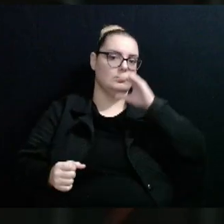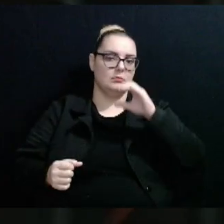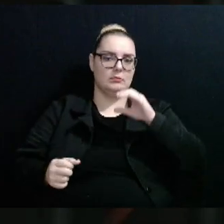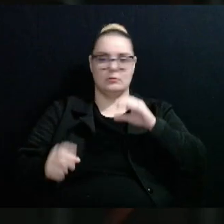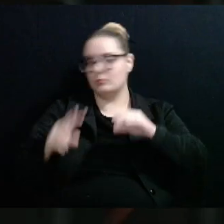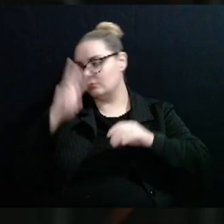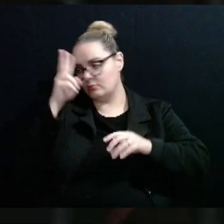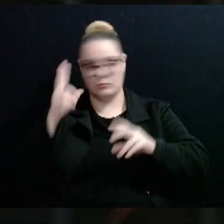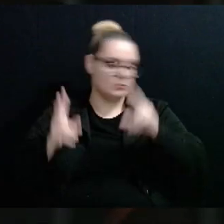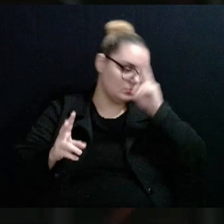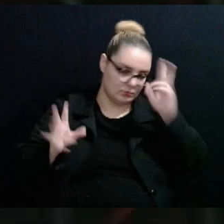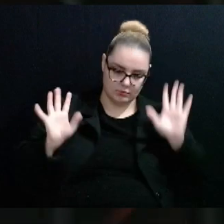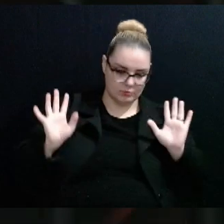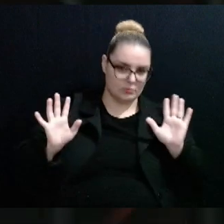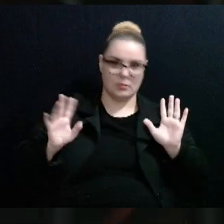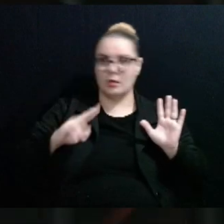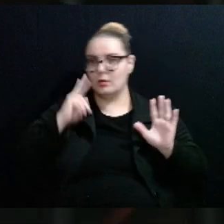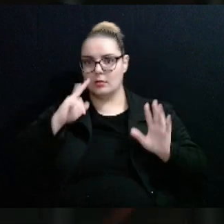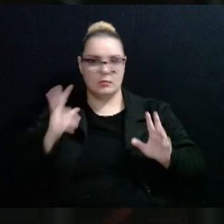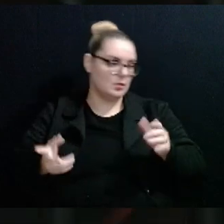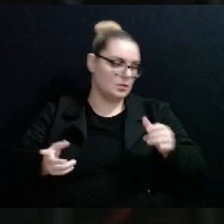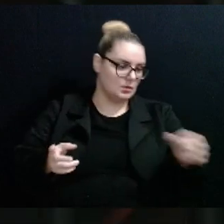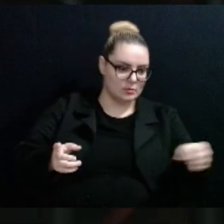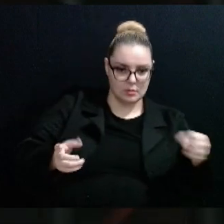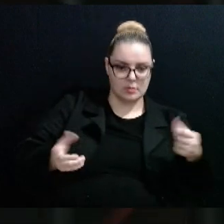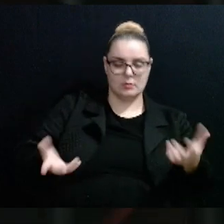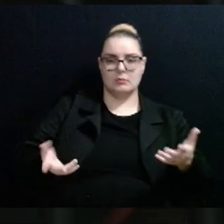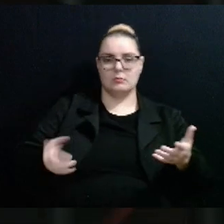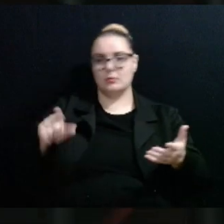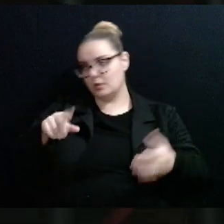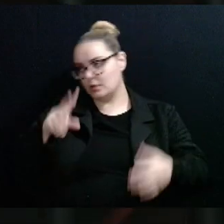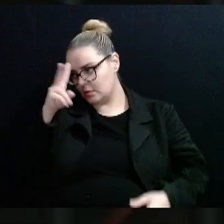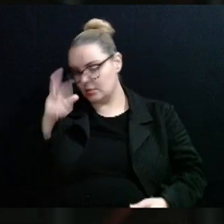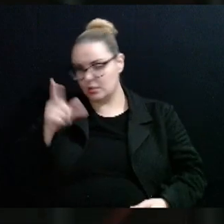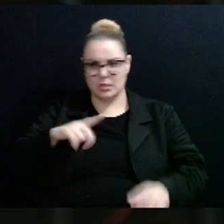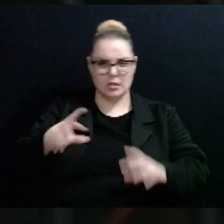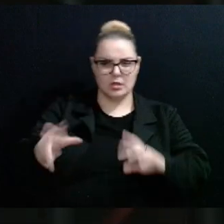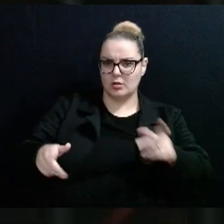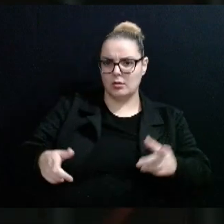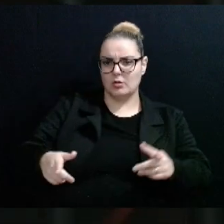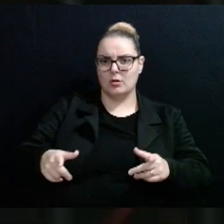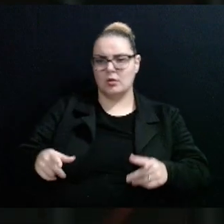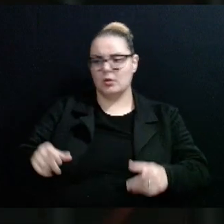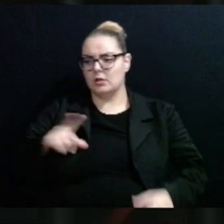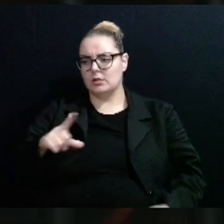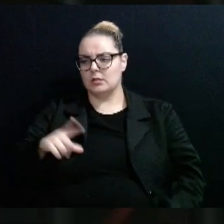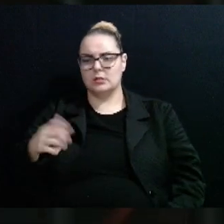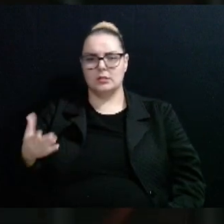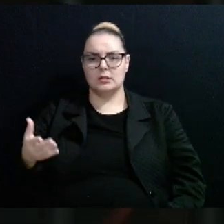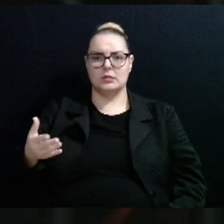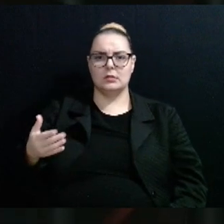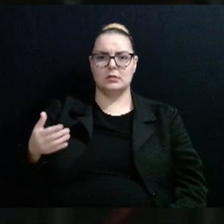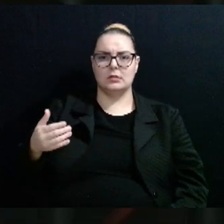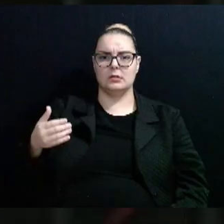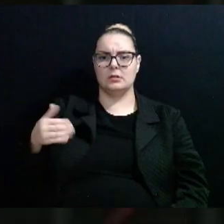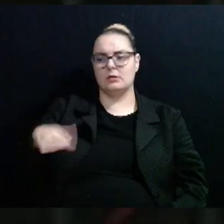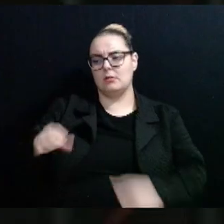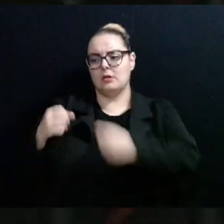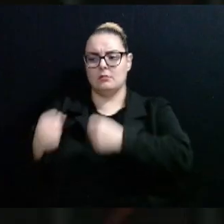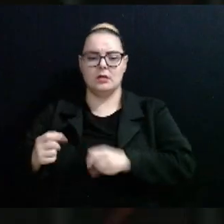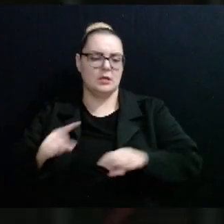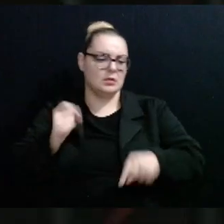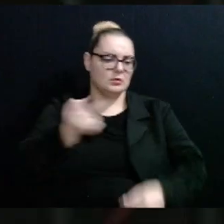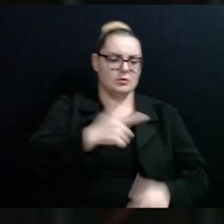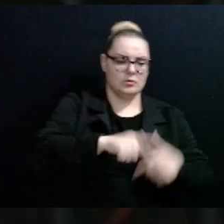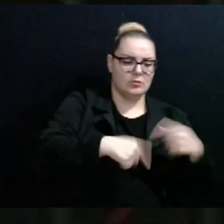álcool. É vinho e cerveja, mas assim, é o álcool. Tem diferença? Um é mais pesado do que o outro? Um